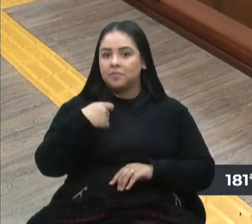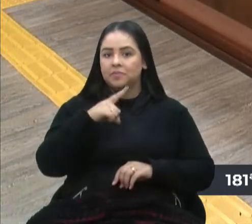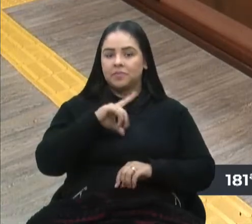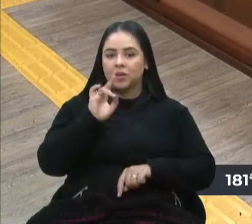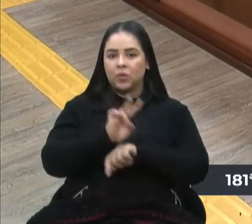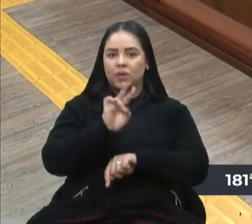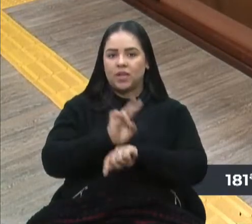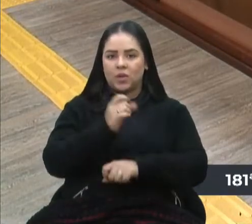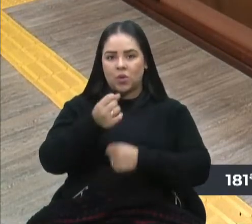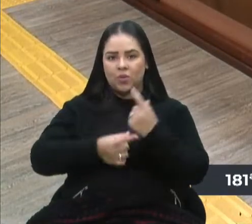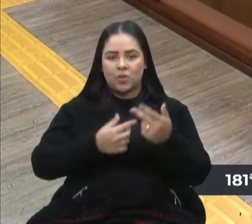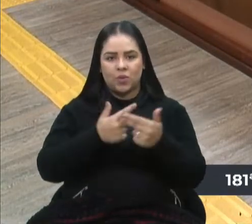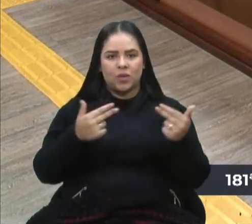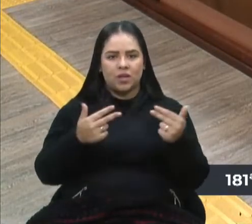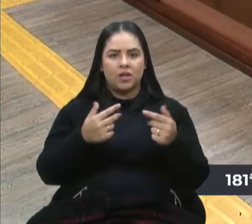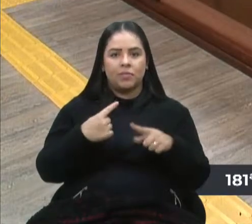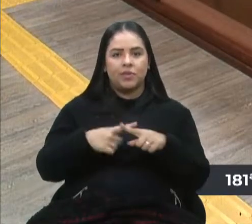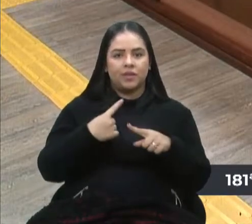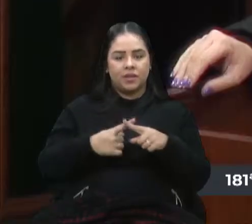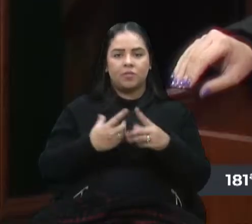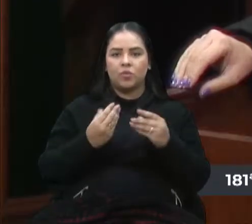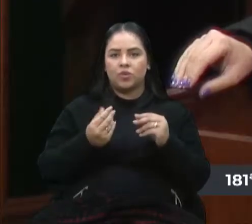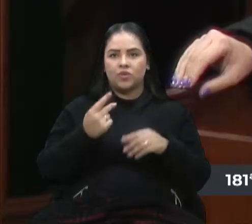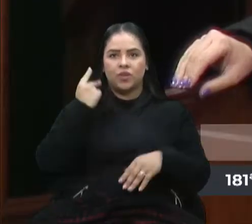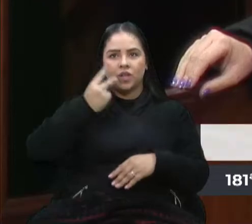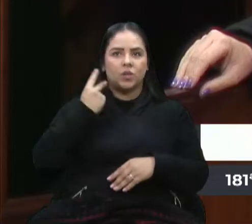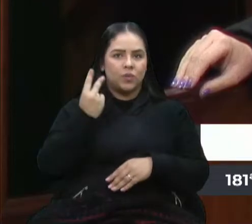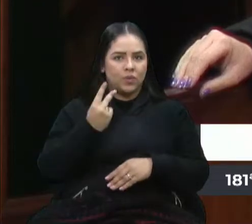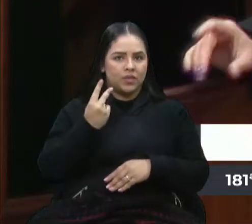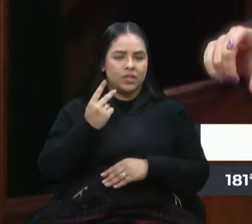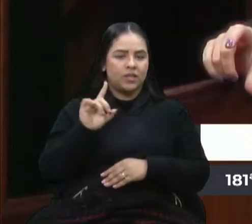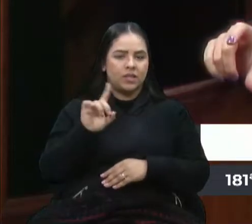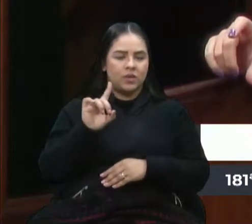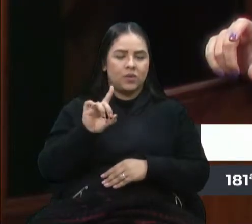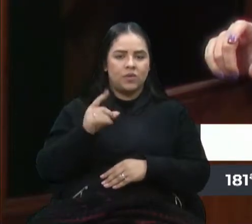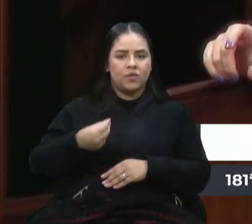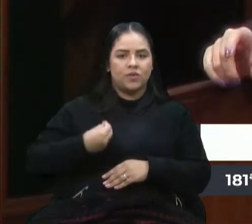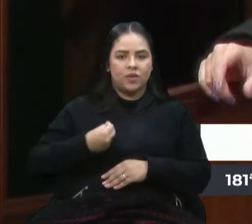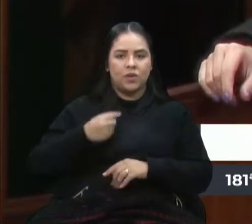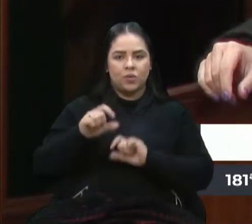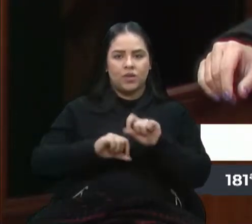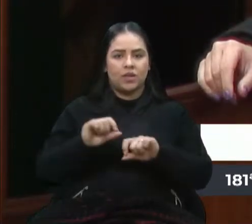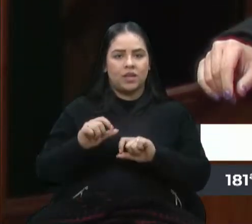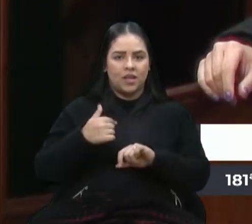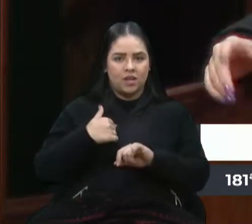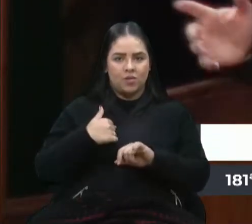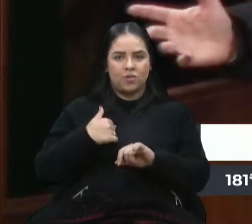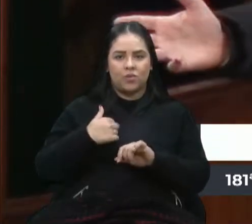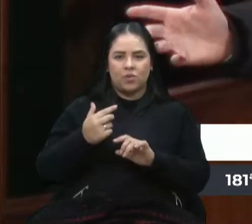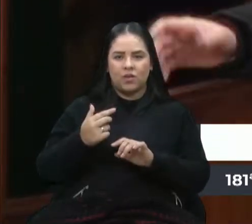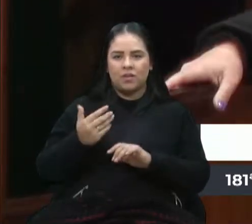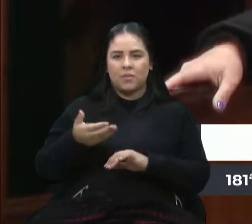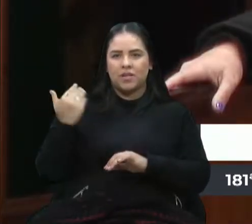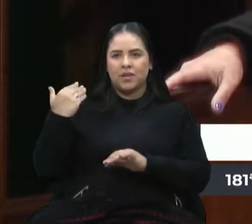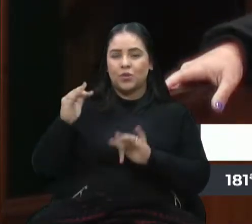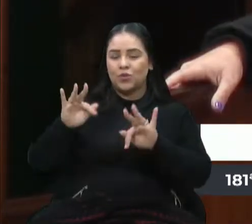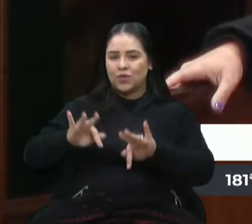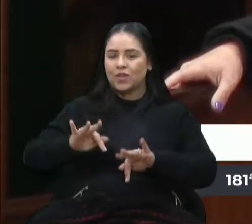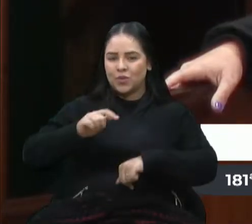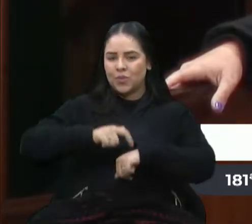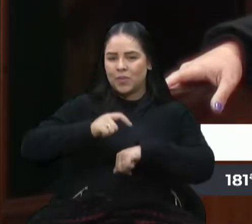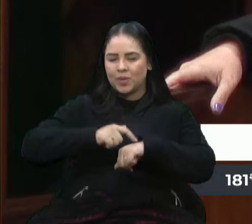aqui, porque muitos vereadores não passaram o que eu peguei o final, né, da era guerra, vamos dizer